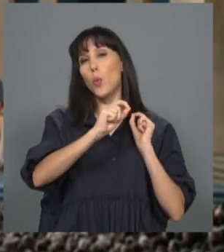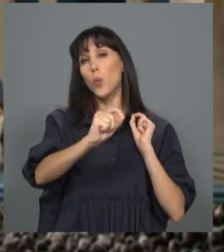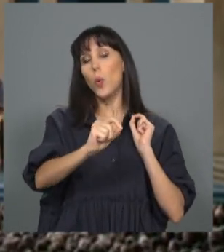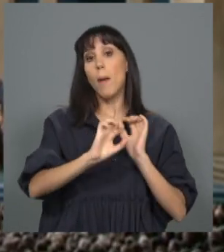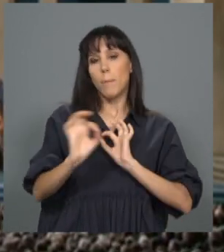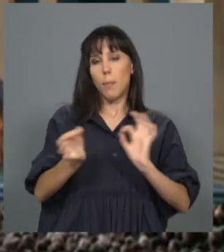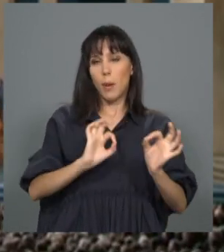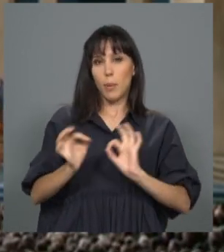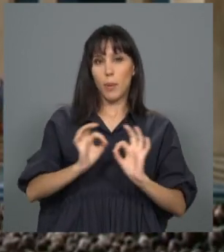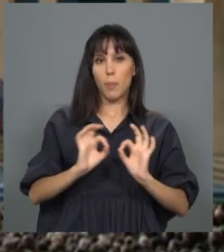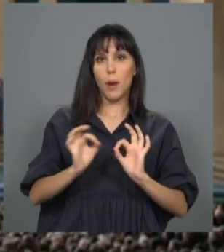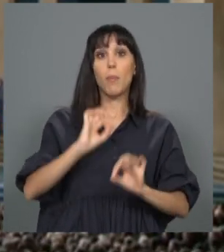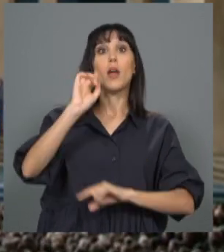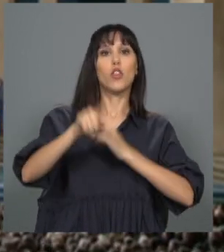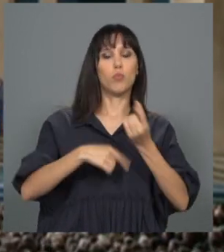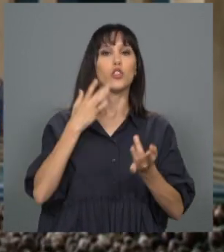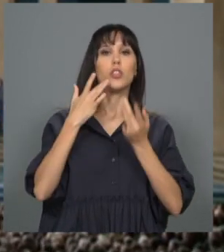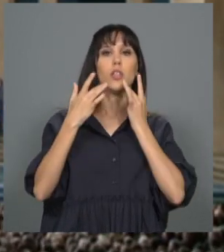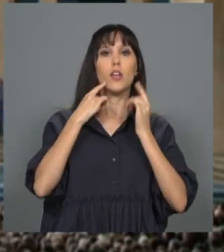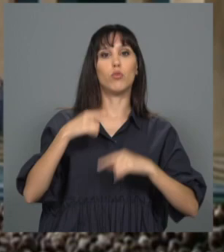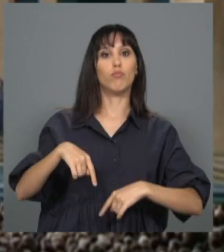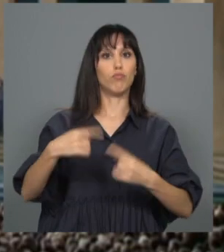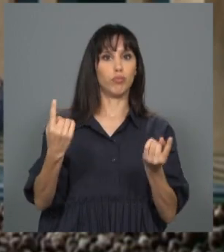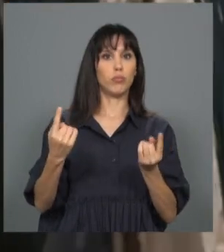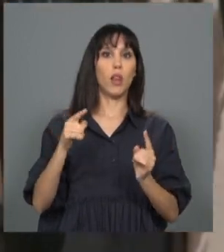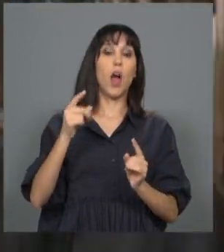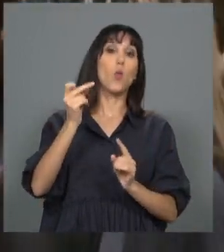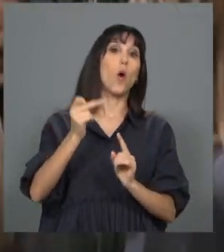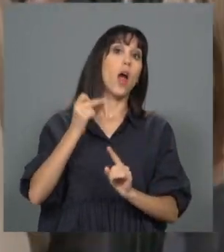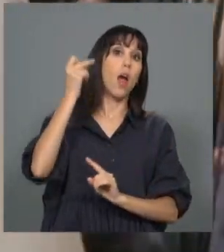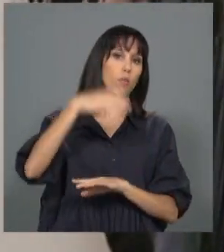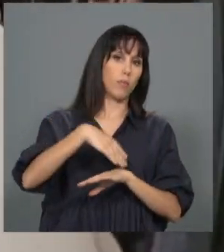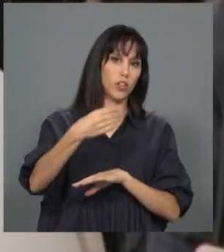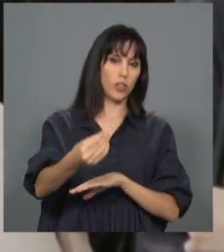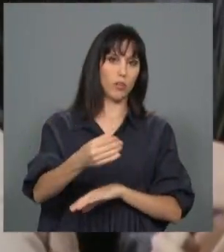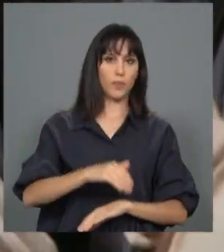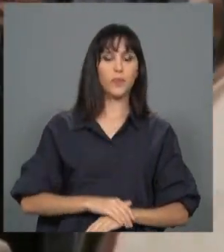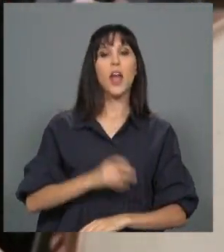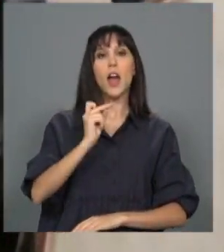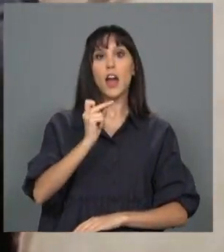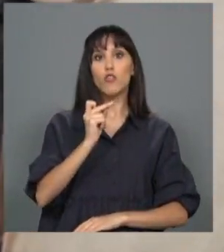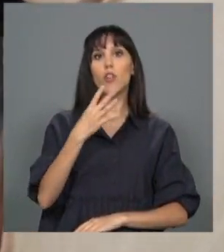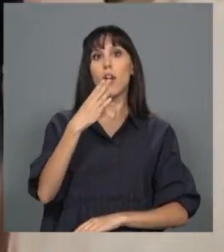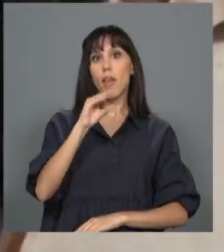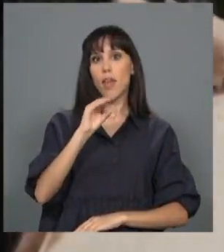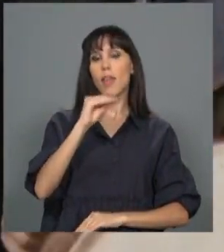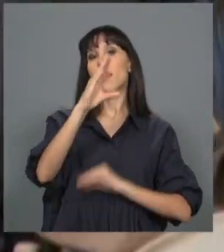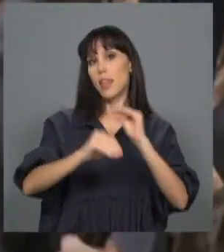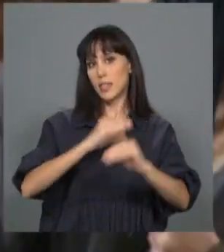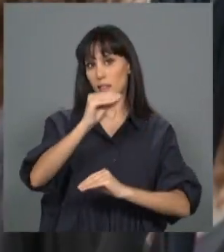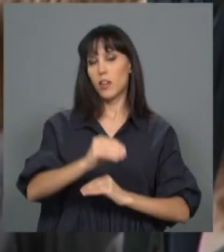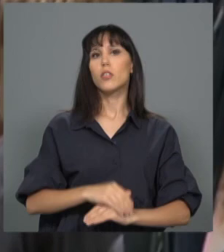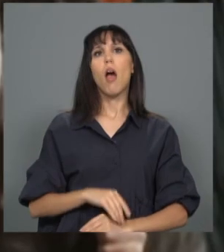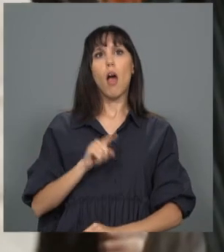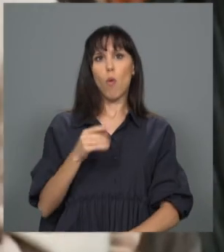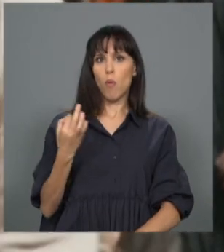para a representação que vai acontecer no ano seguinte, cada 10 anos. E está aí desde logo uma particularidade que